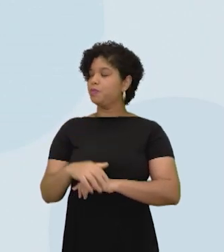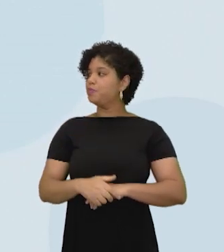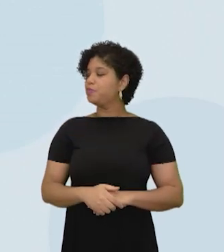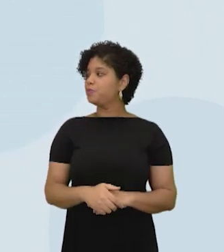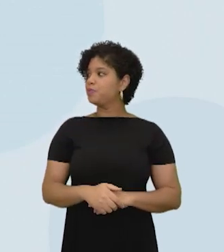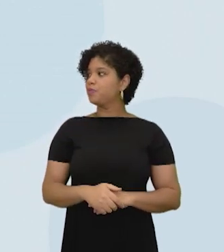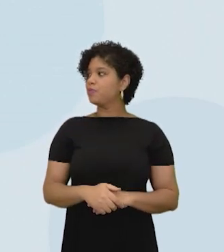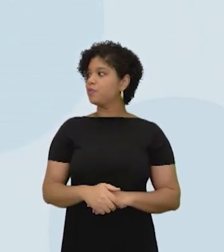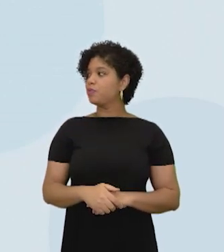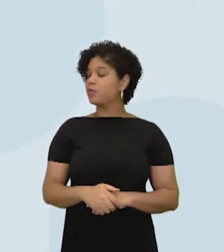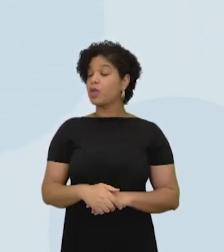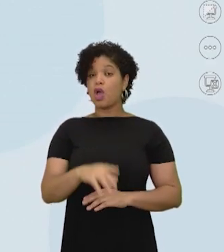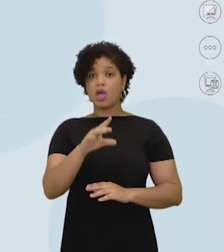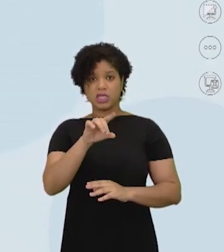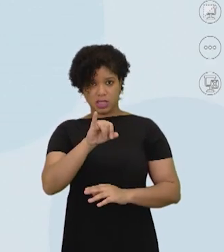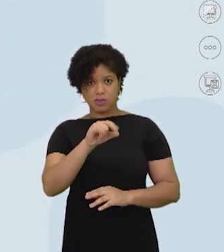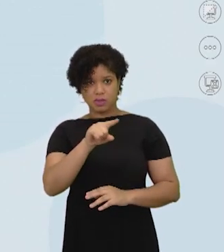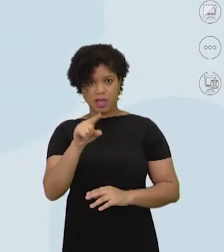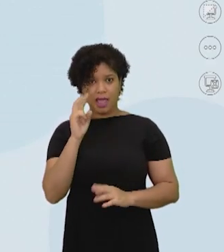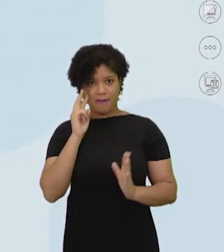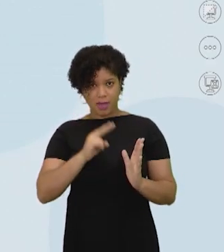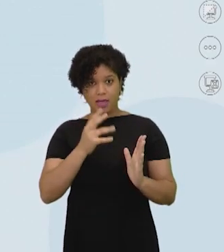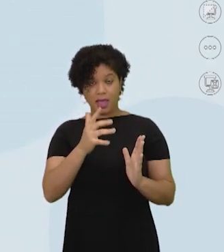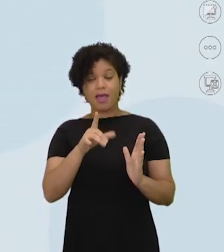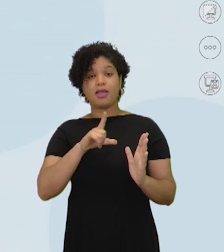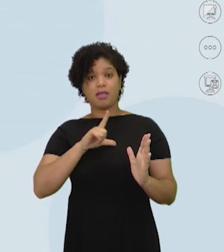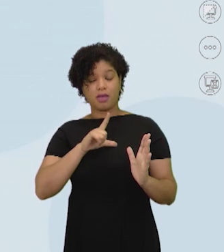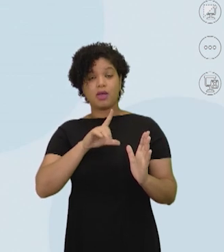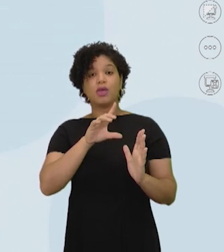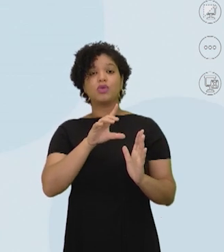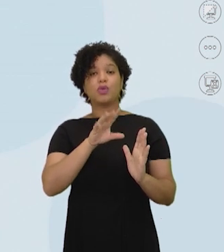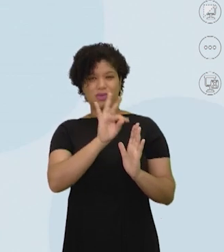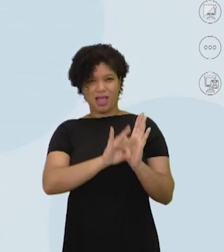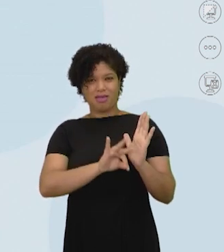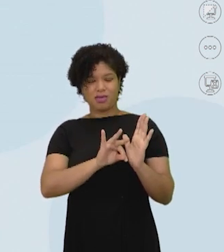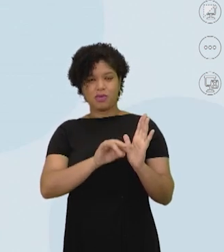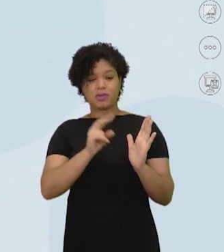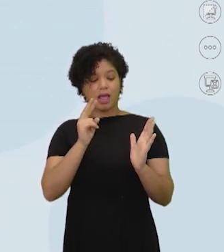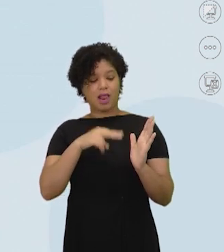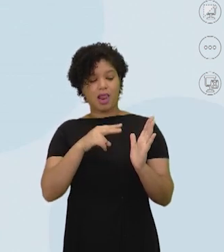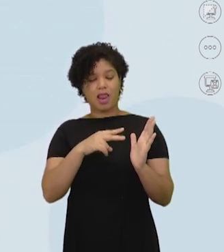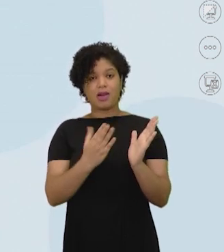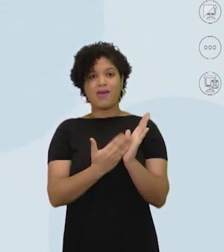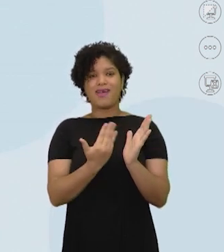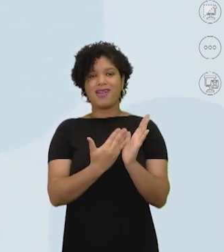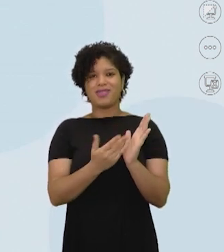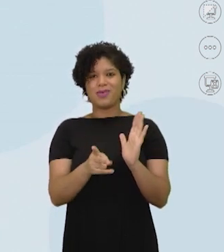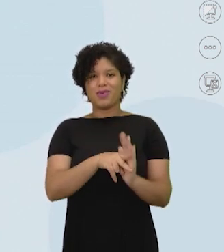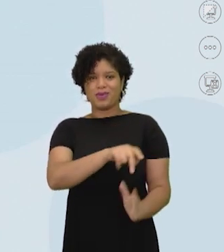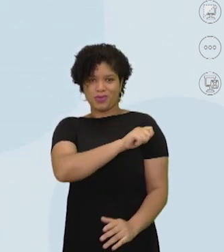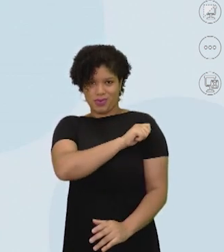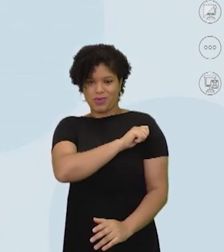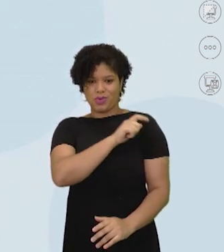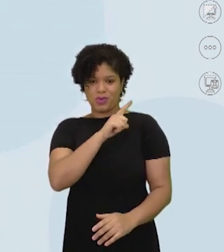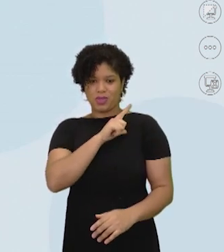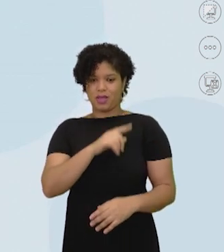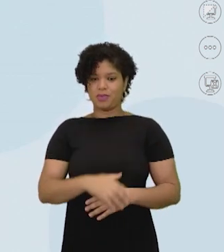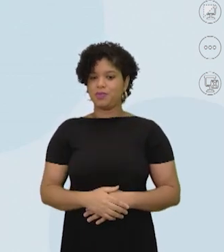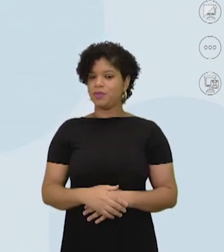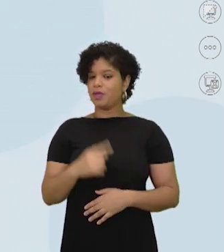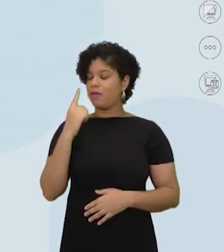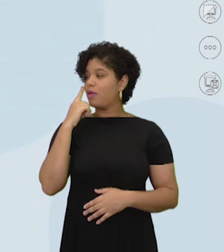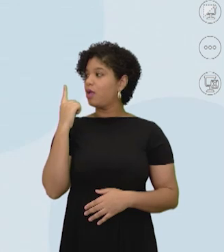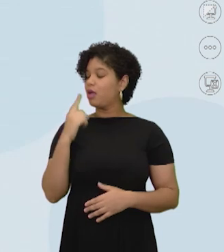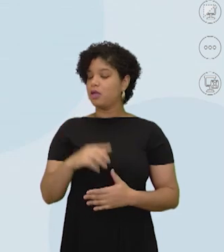Esse texto, ele está no Caderno do Aluno, volume 3, página 2. Ó, como eu falei para vocês, ao contrário